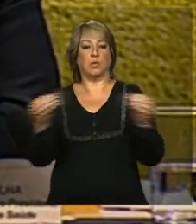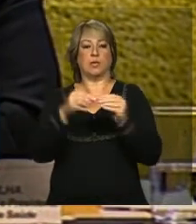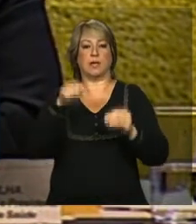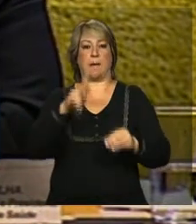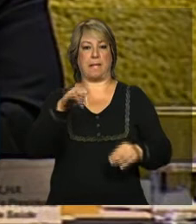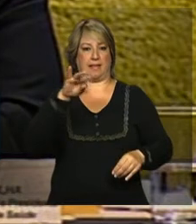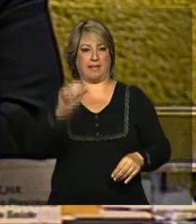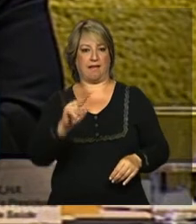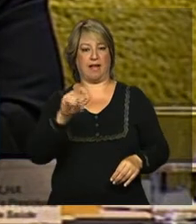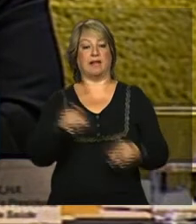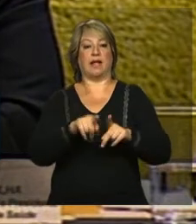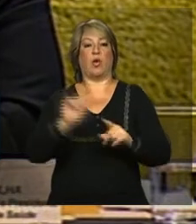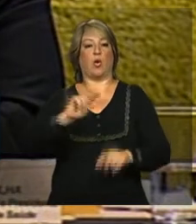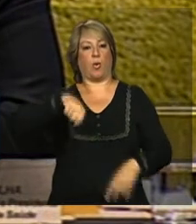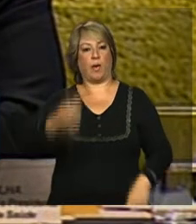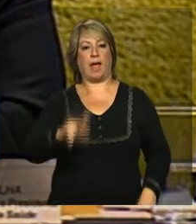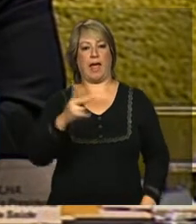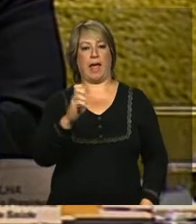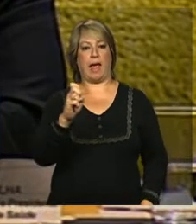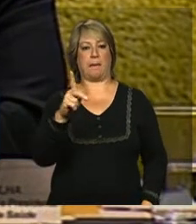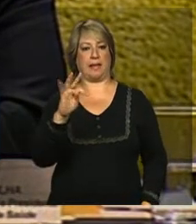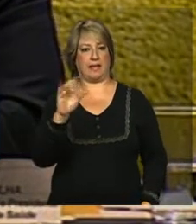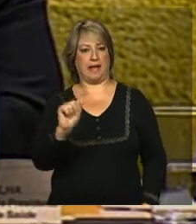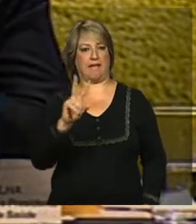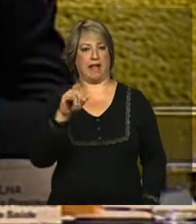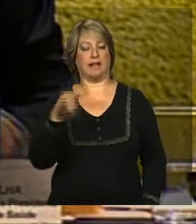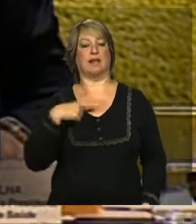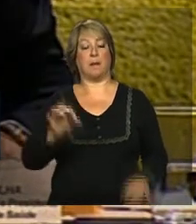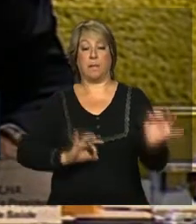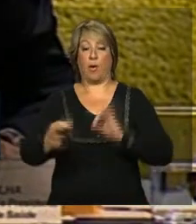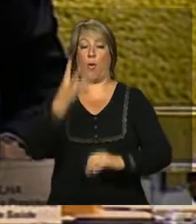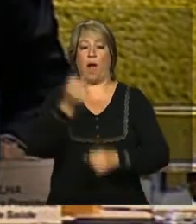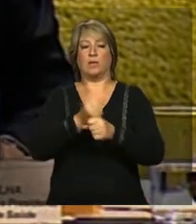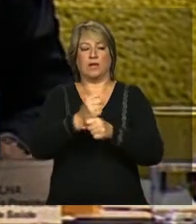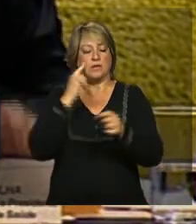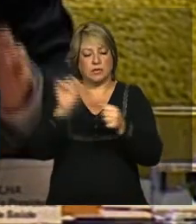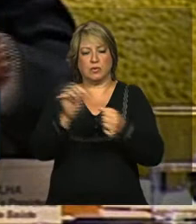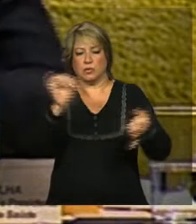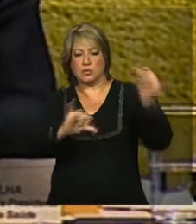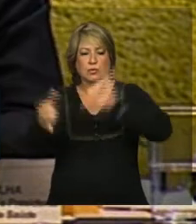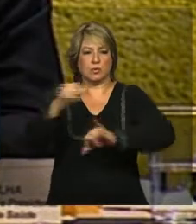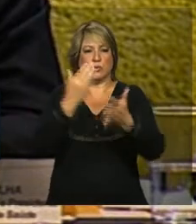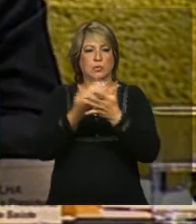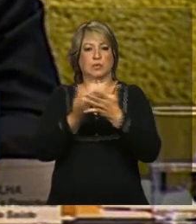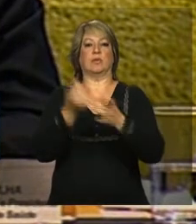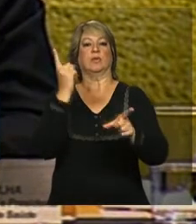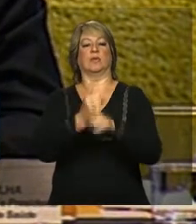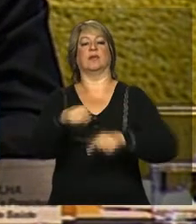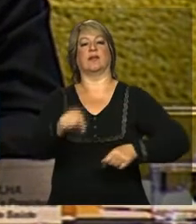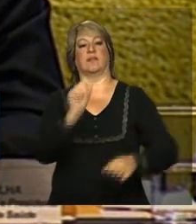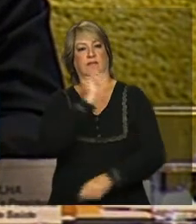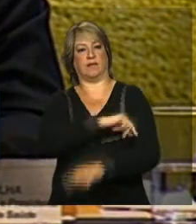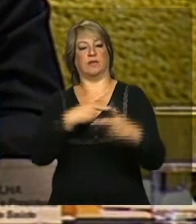fazer E aí tá valente que nós chamamos projeto de 4 anos de produção deve tá Valente Então essa é uma